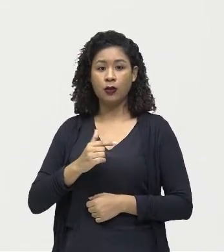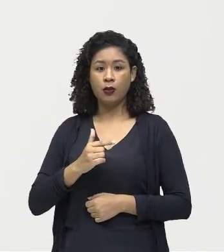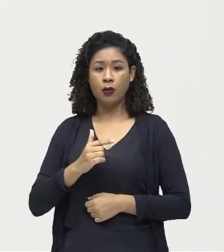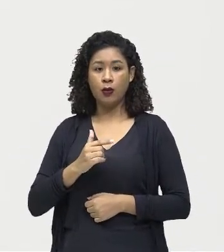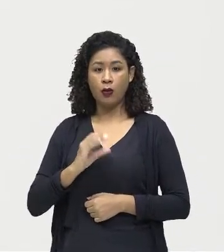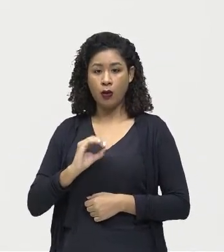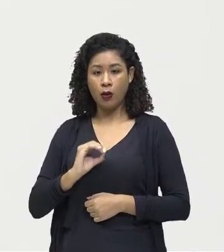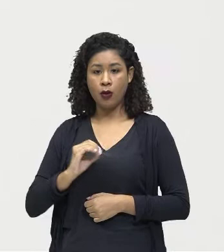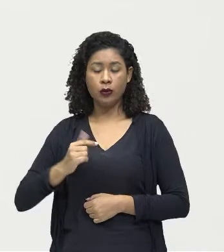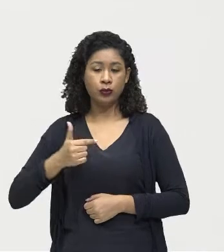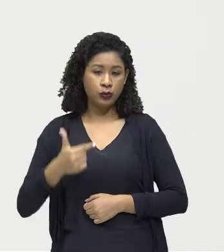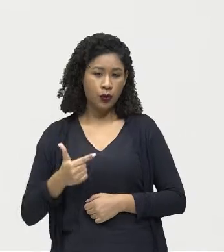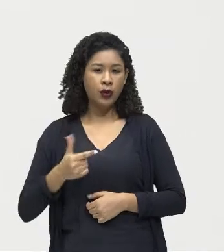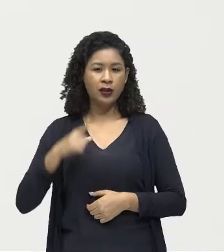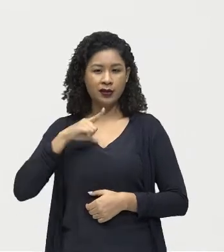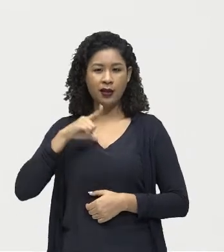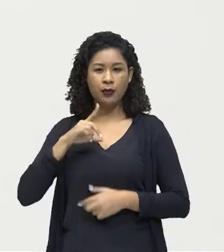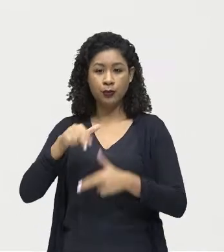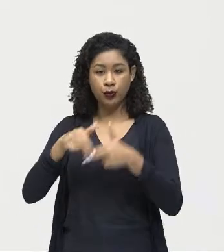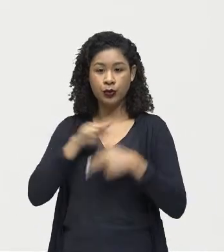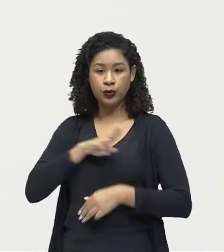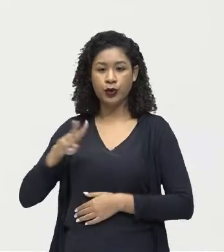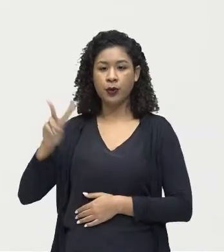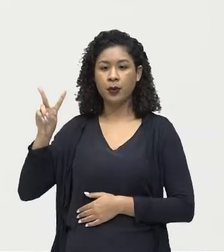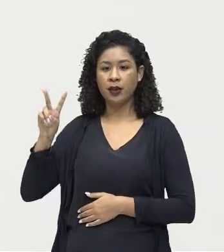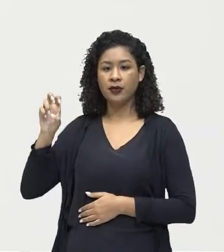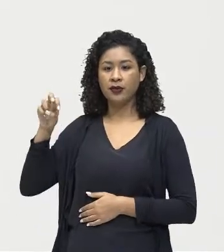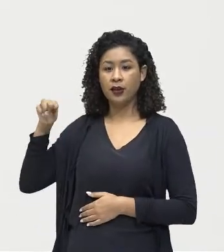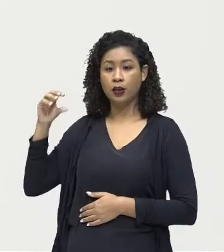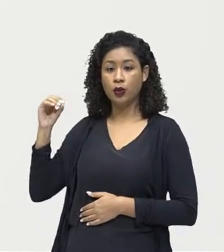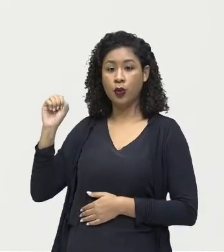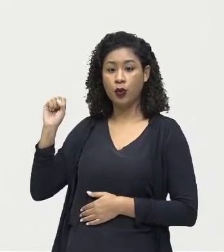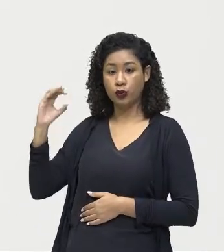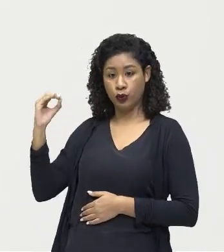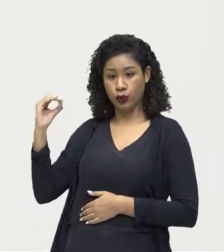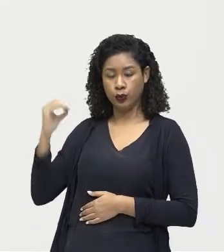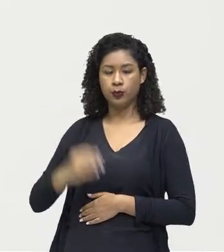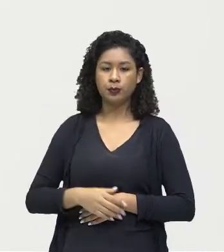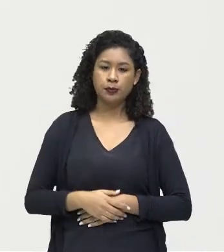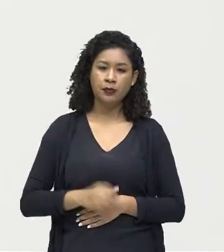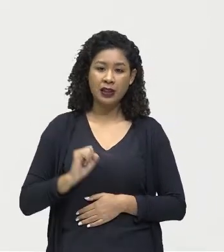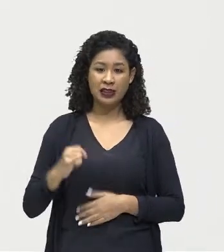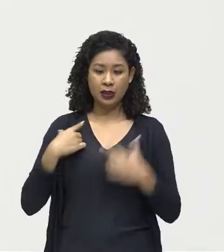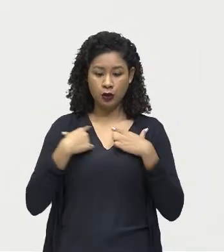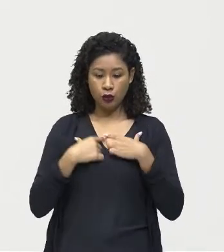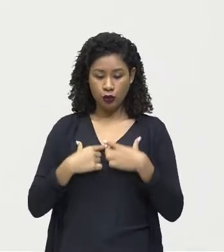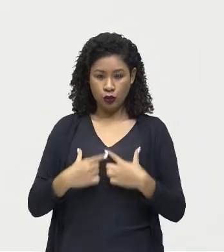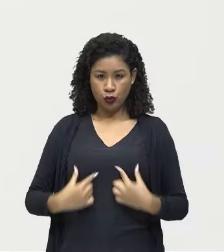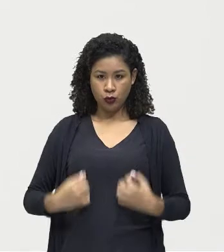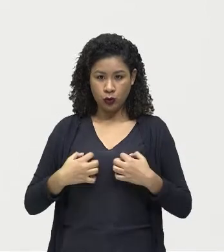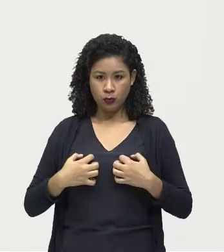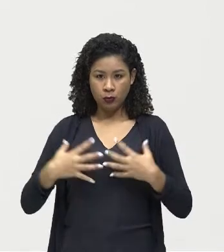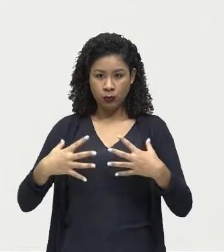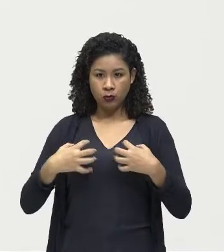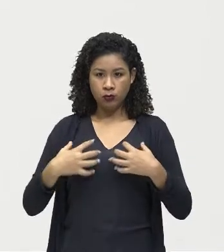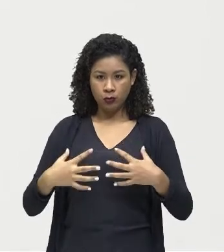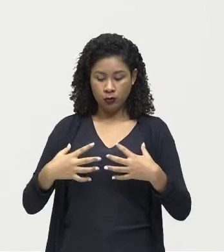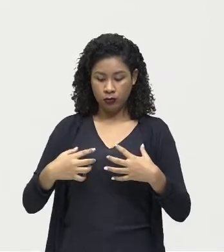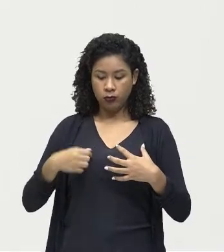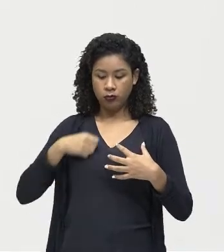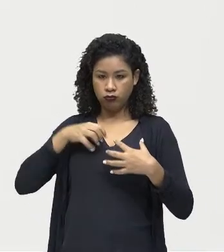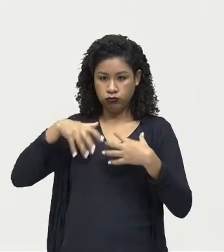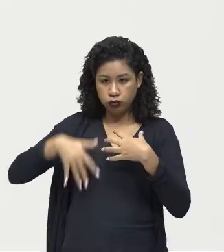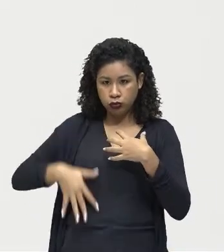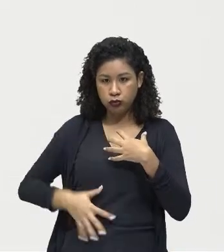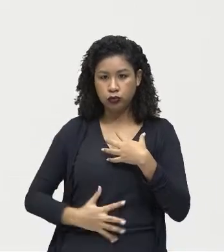gás carbônico. Já o sangue que acaba de sair dos pulmões está rico em gás oxigênio. Por isso